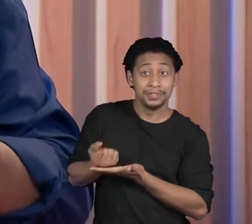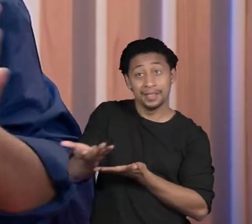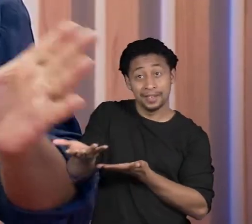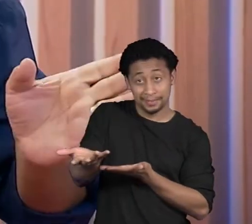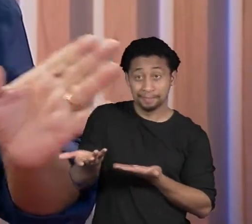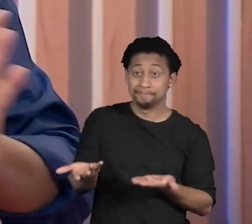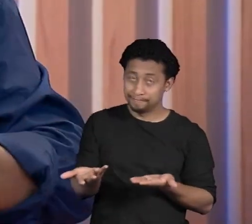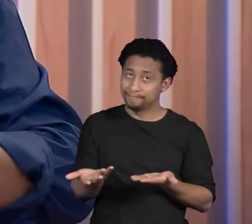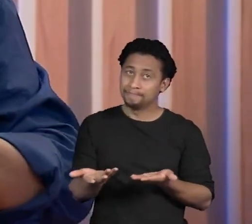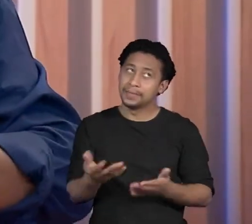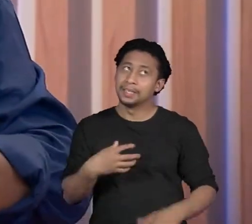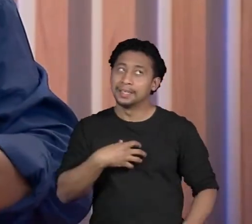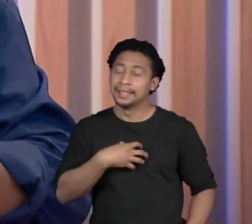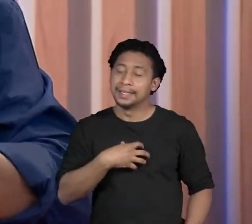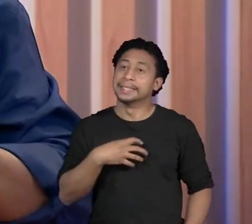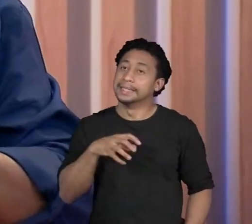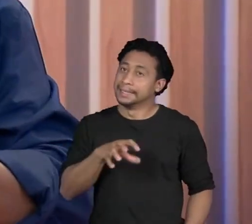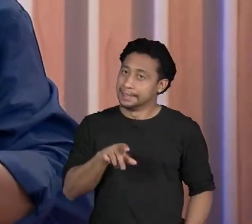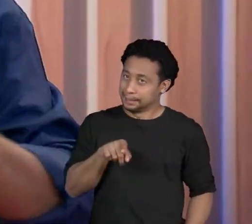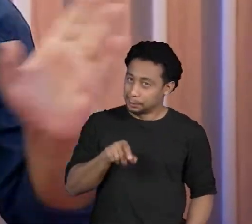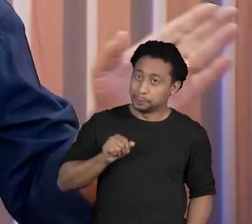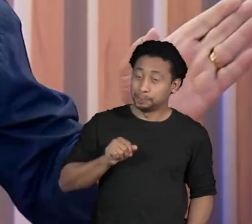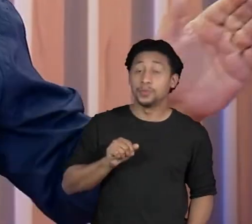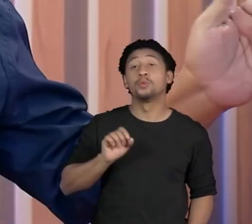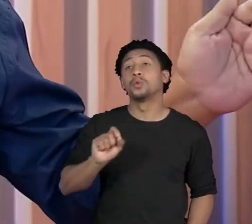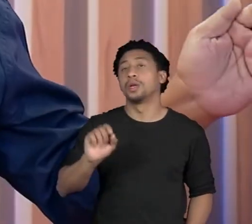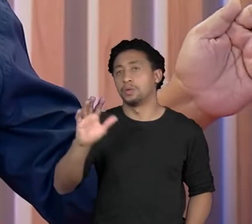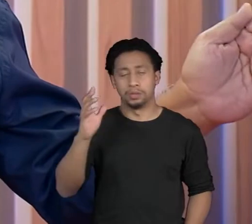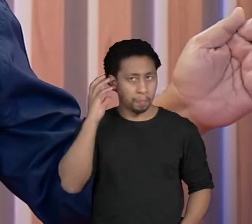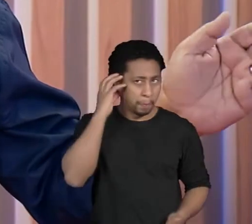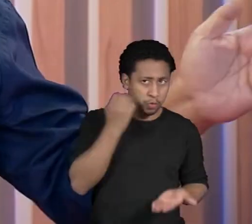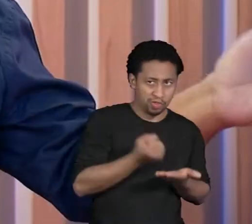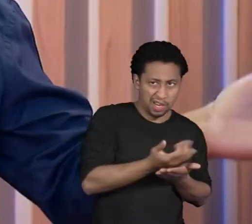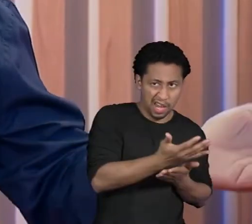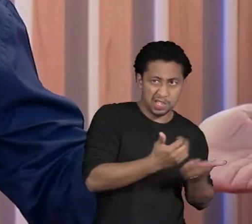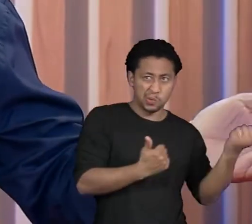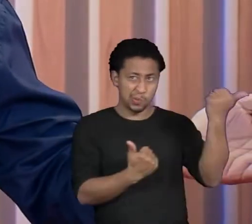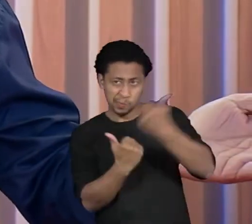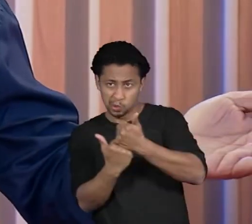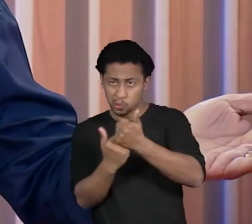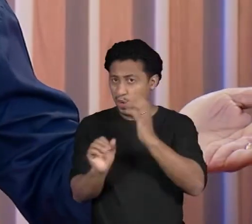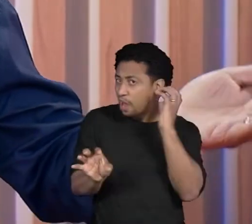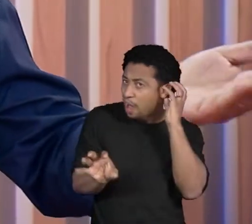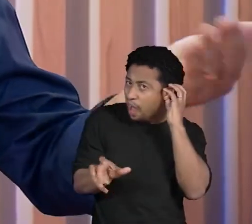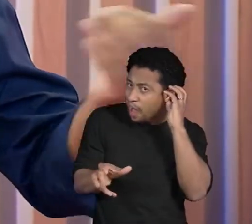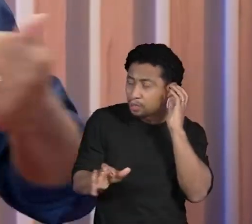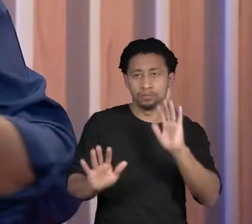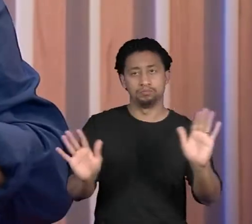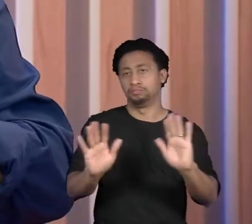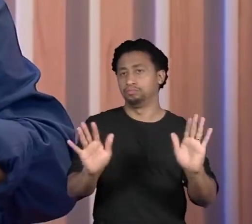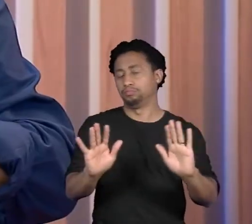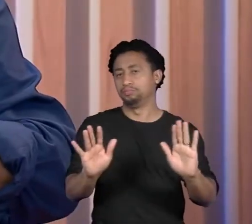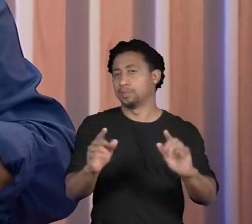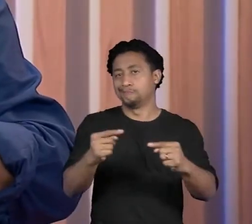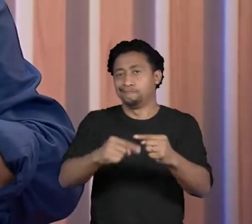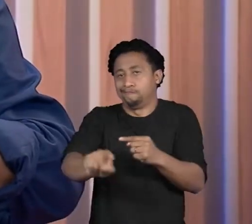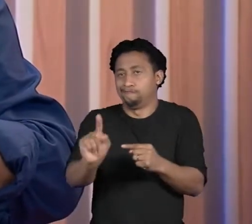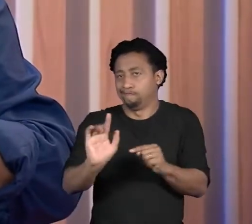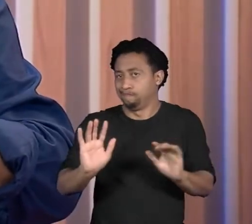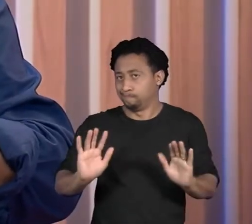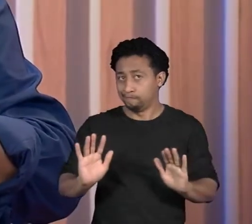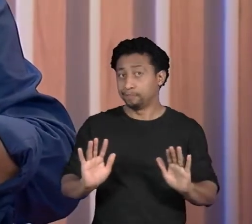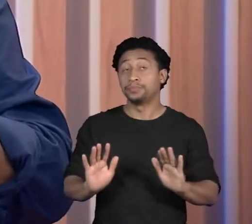Justamente. Inclusive, hoje você tem gente que ouve até podcast no carro, né? Vai indo para o